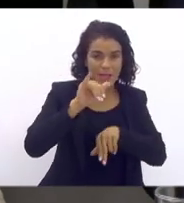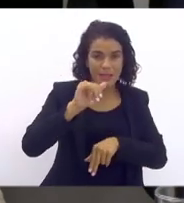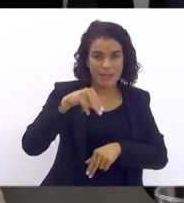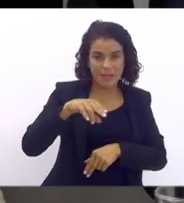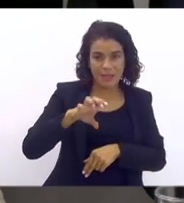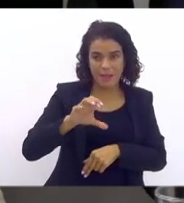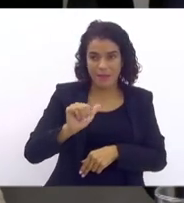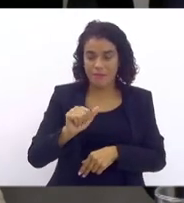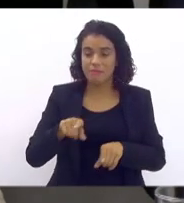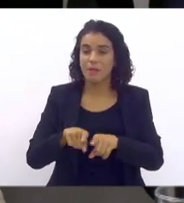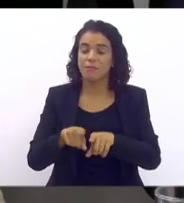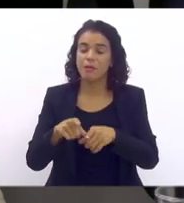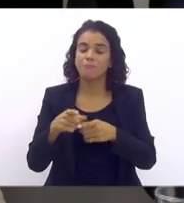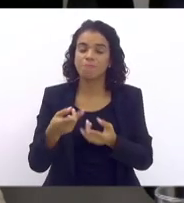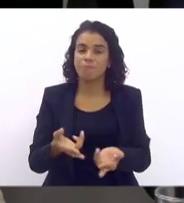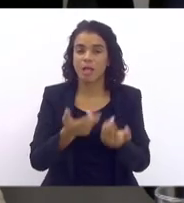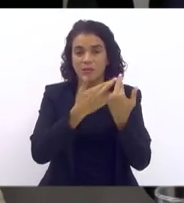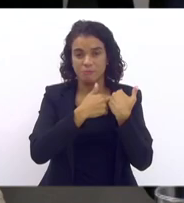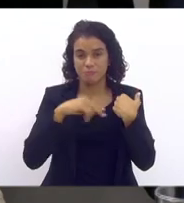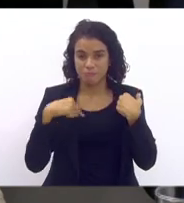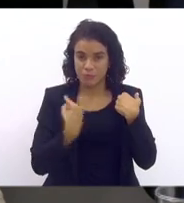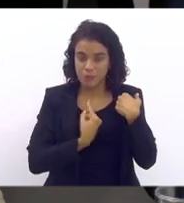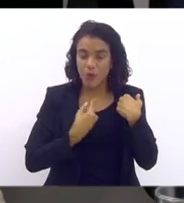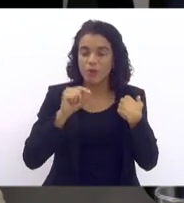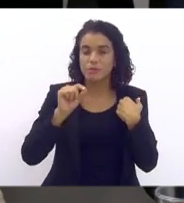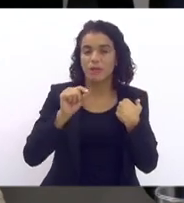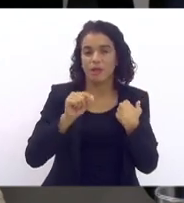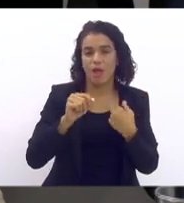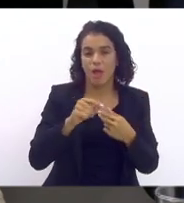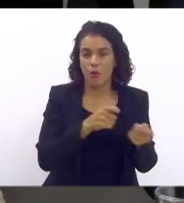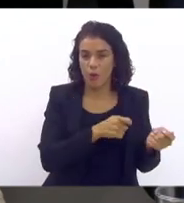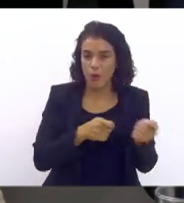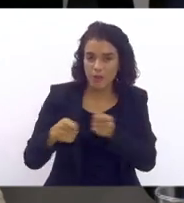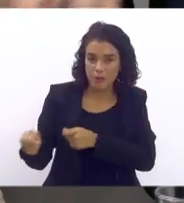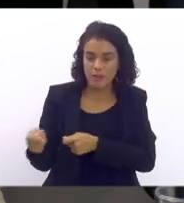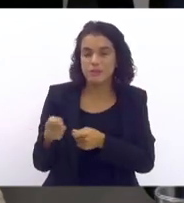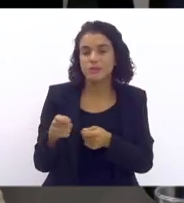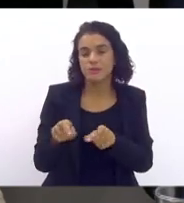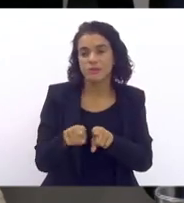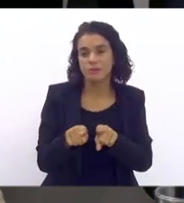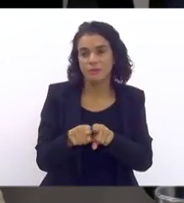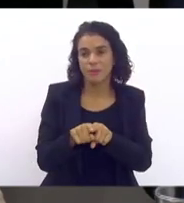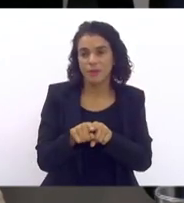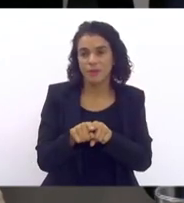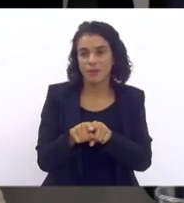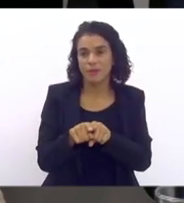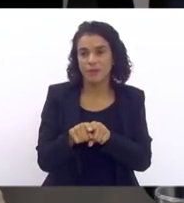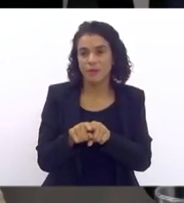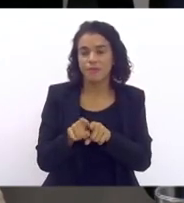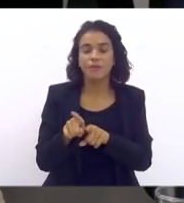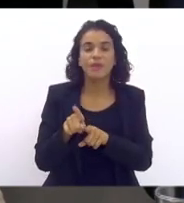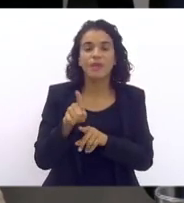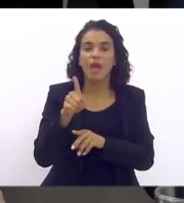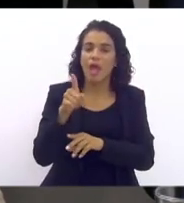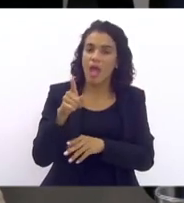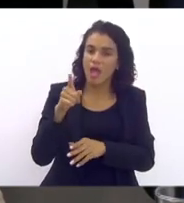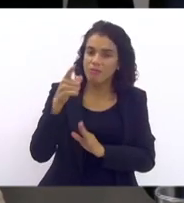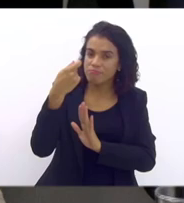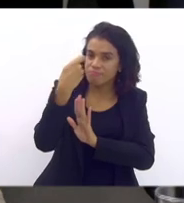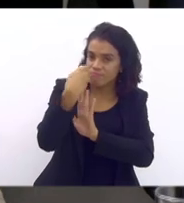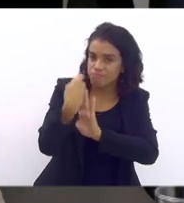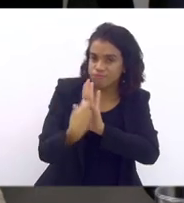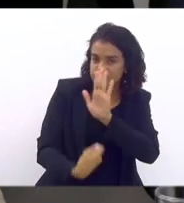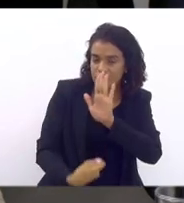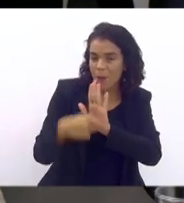coordenação dos planos de área eh e aí aquela proposta que a deputada Luc já trouxe pra gente que é form esses acordos esses